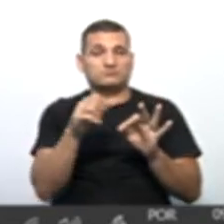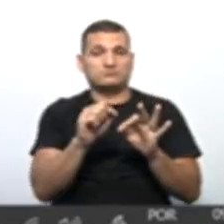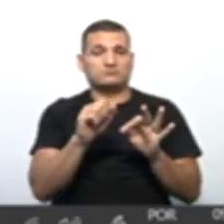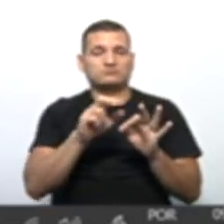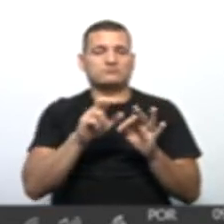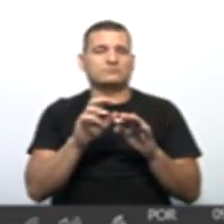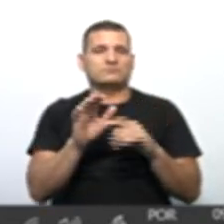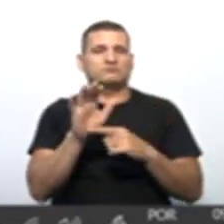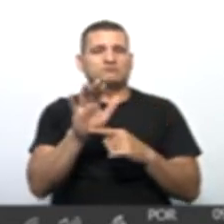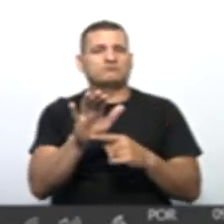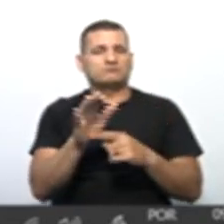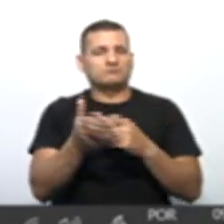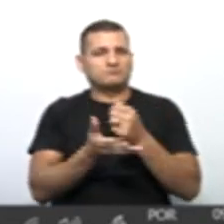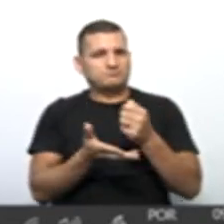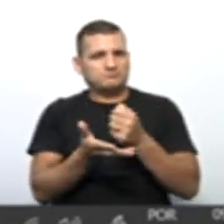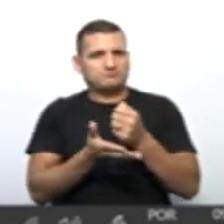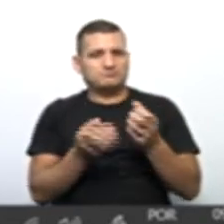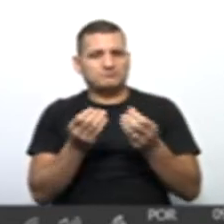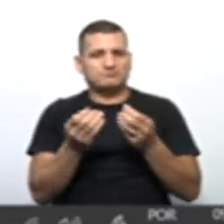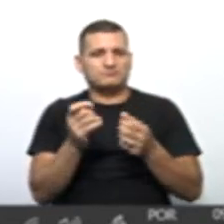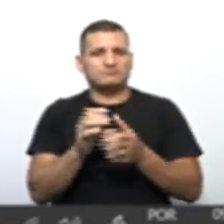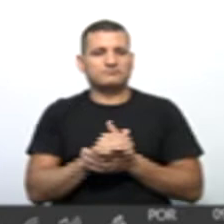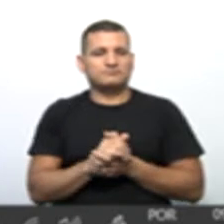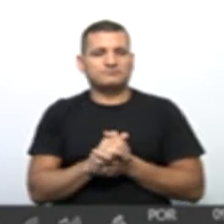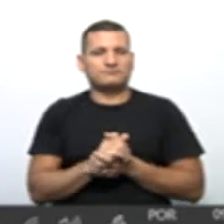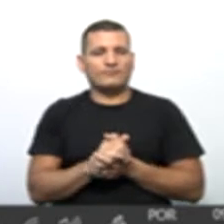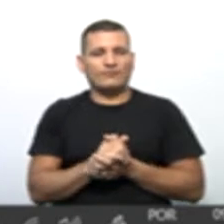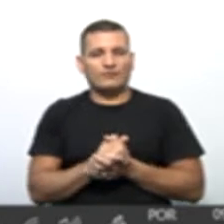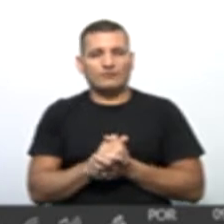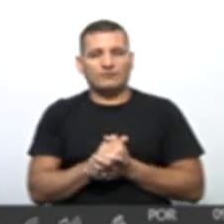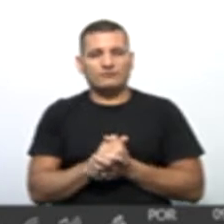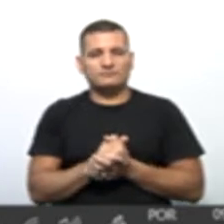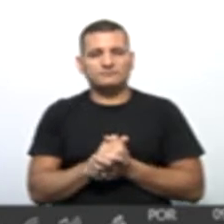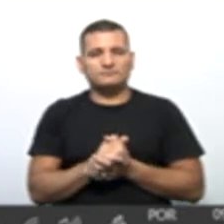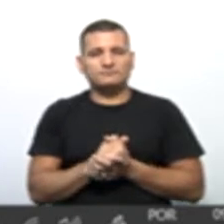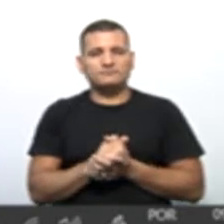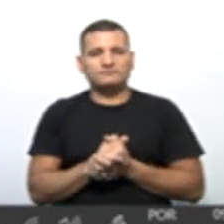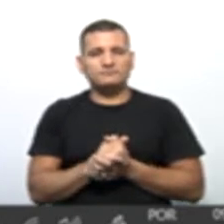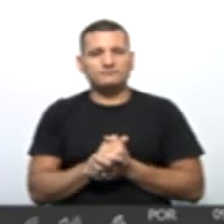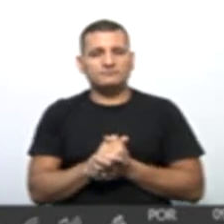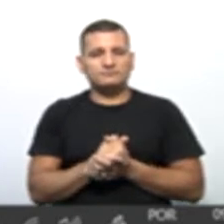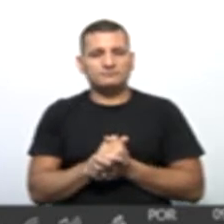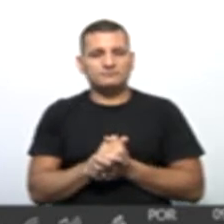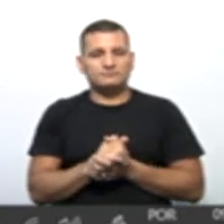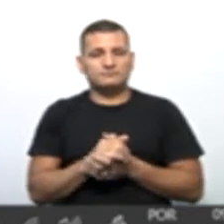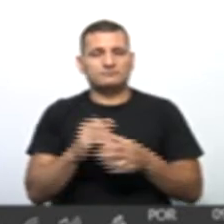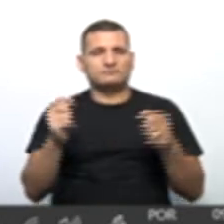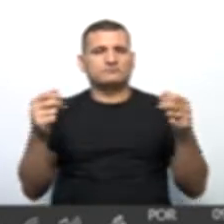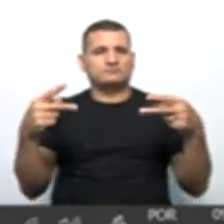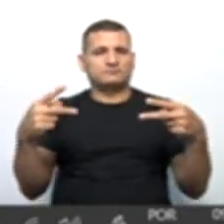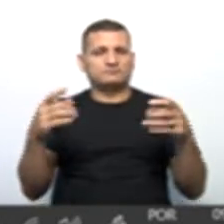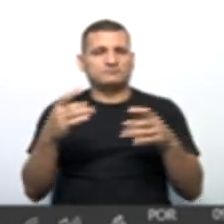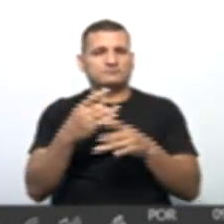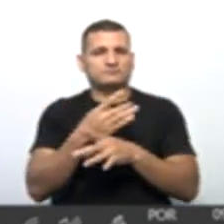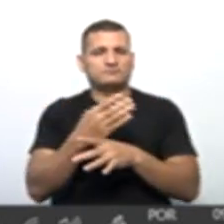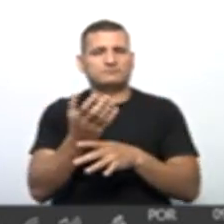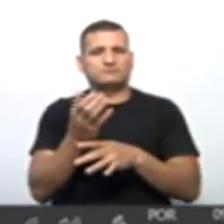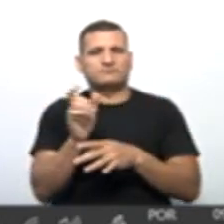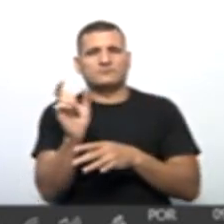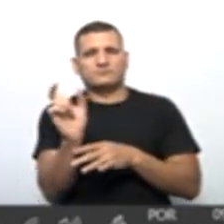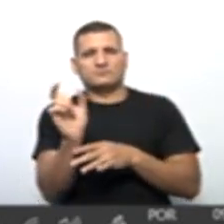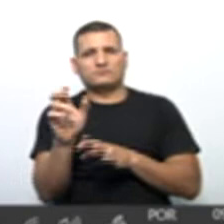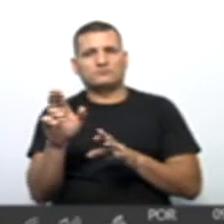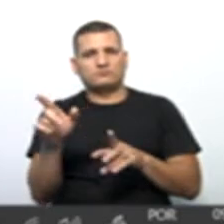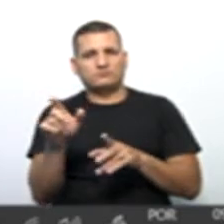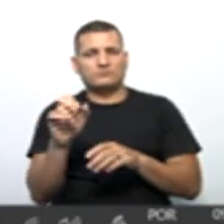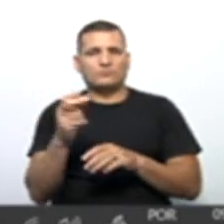melhor pra você utilizar daí também aqui os códigos pronto você quer fazer um botão diferenciado uma lista